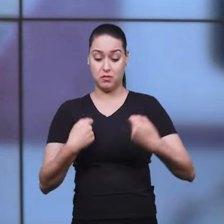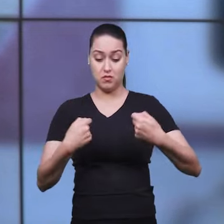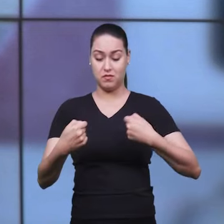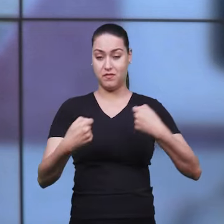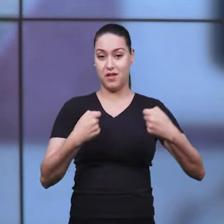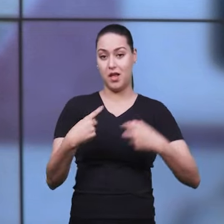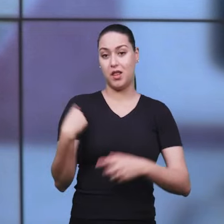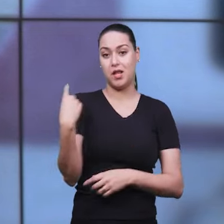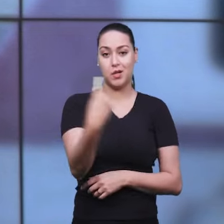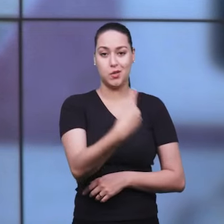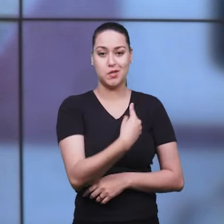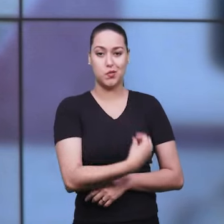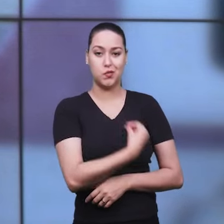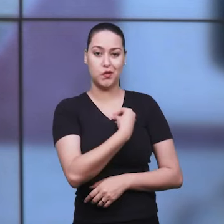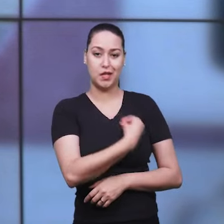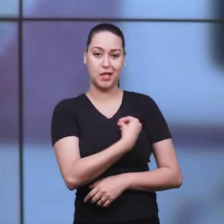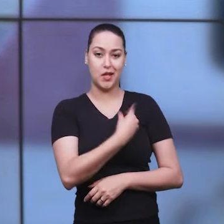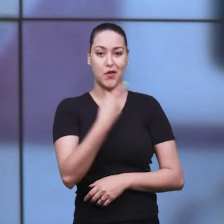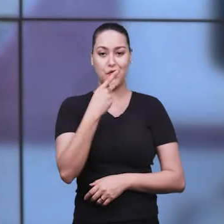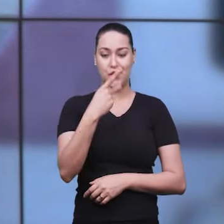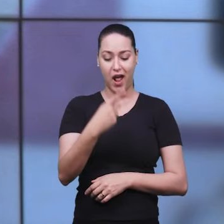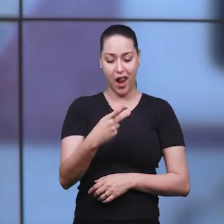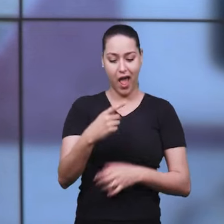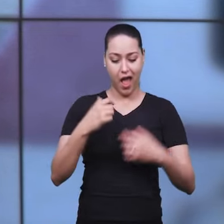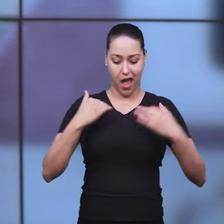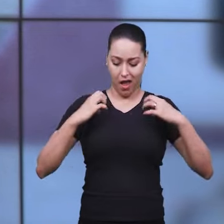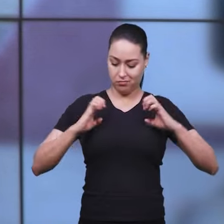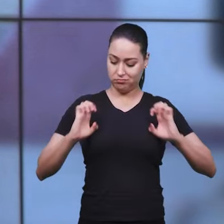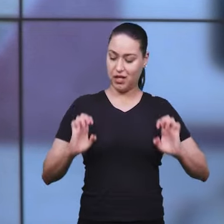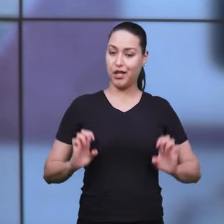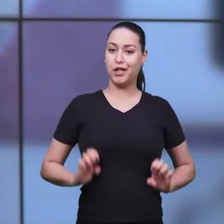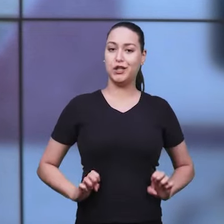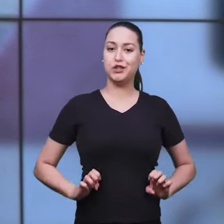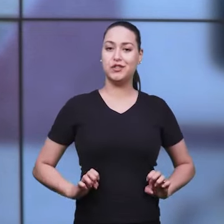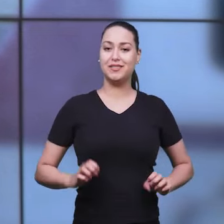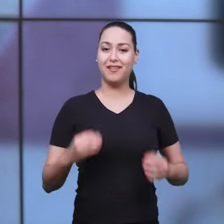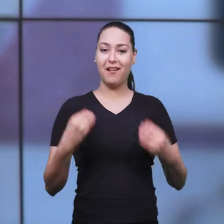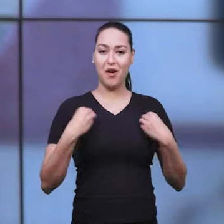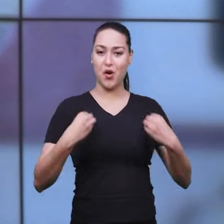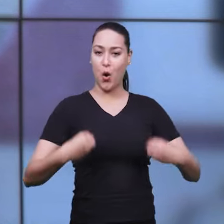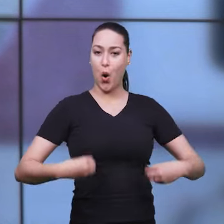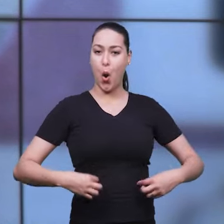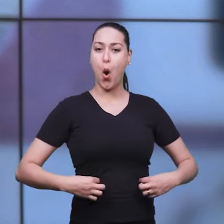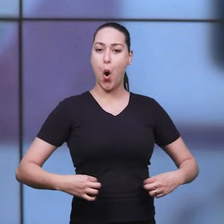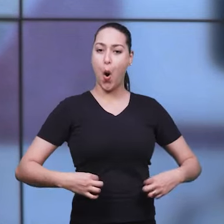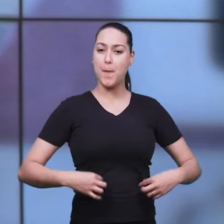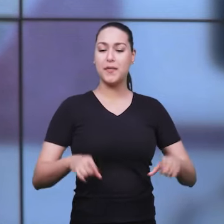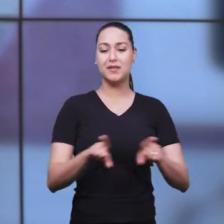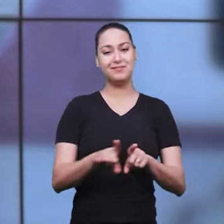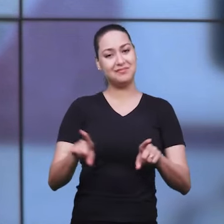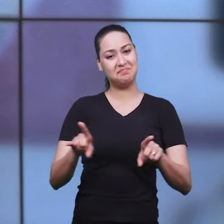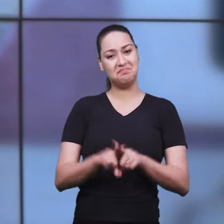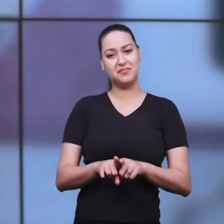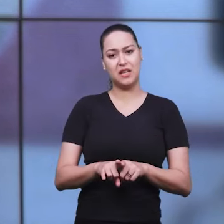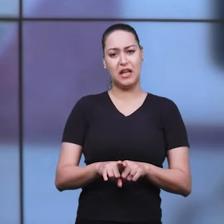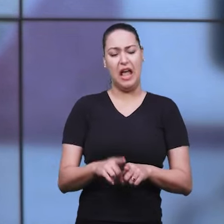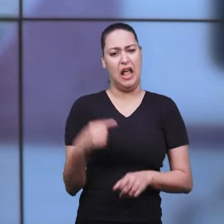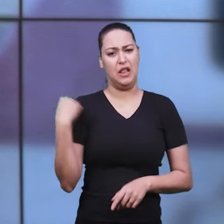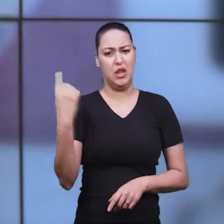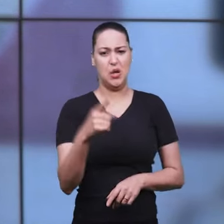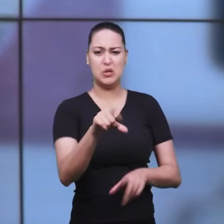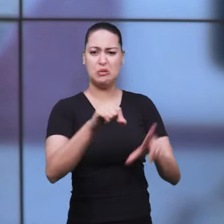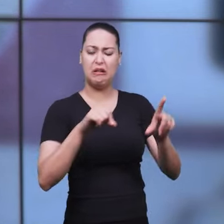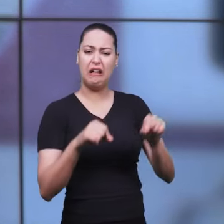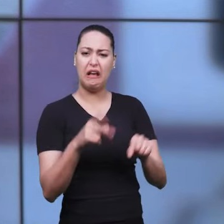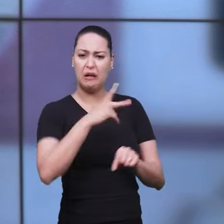nossos passos, o nosso falar, o nosso vestir, as nossas escolhas podem ser iguais a daqueles que não têm